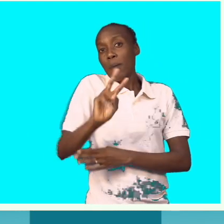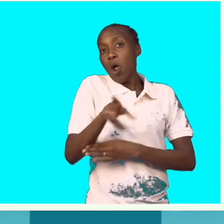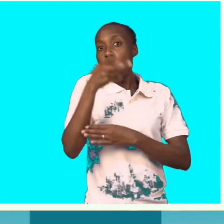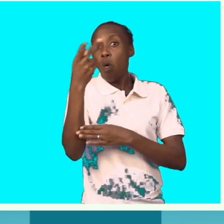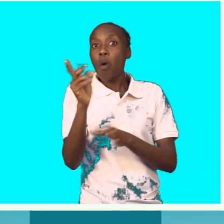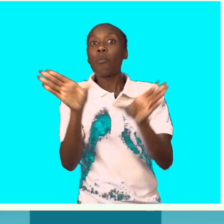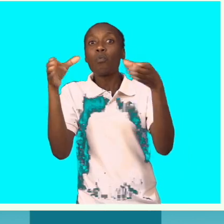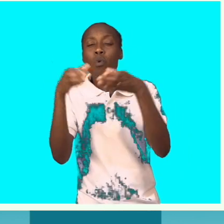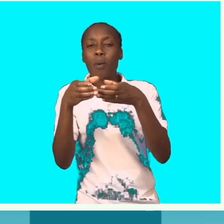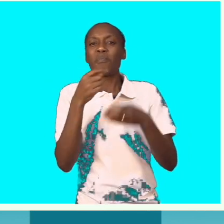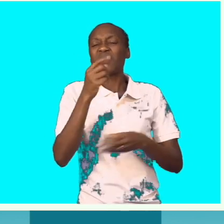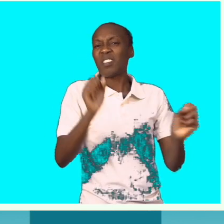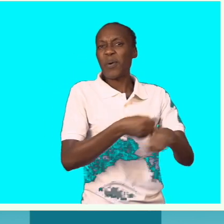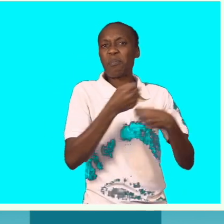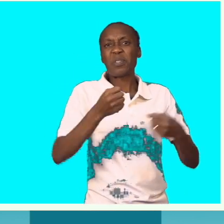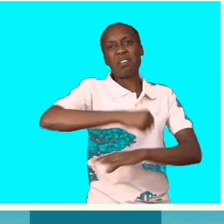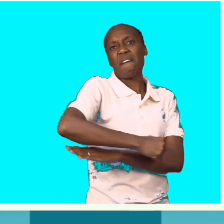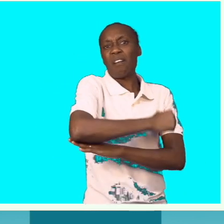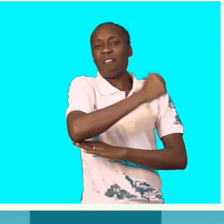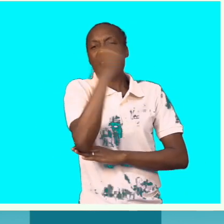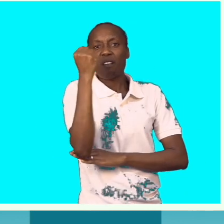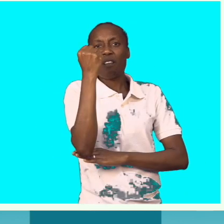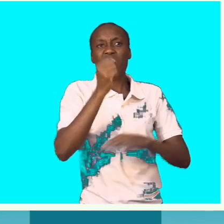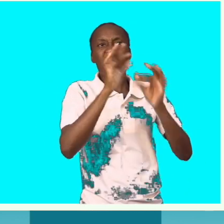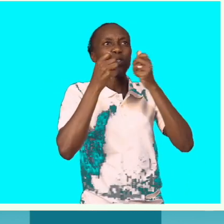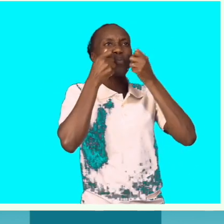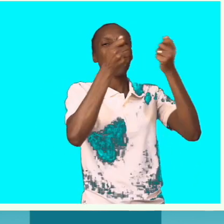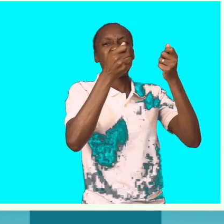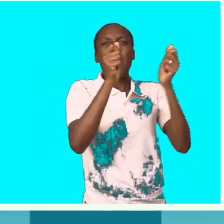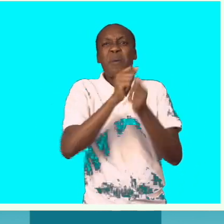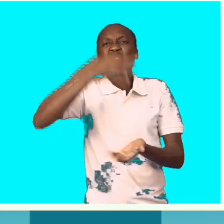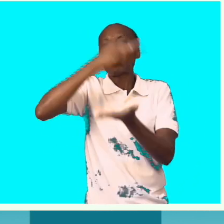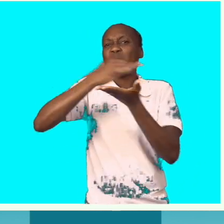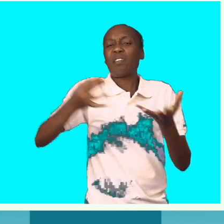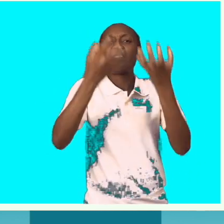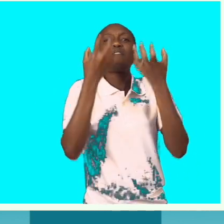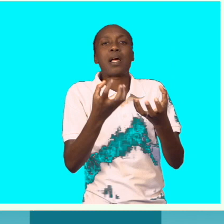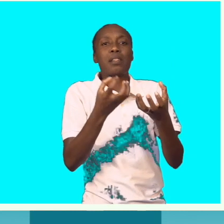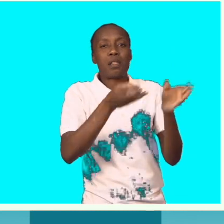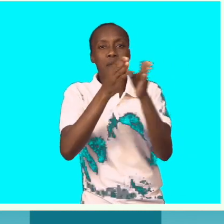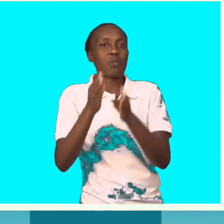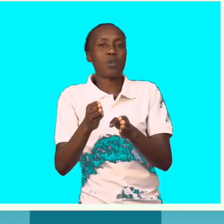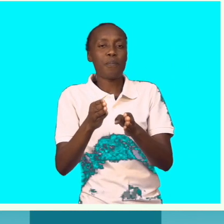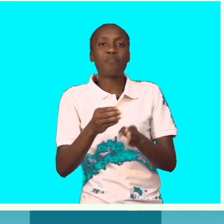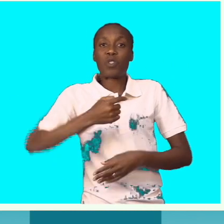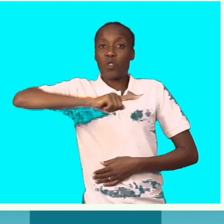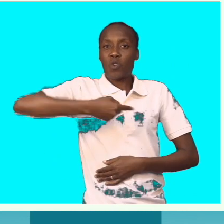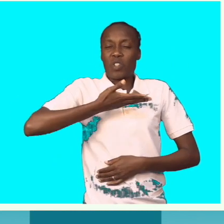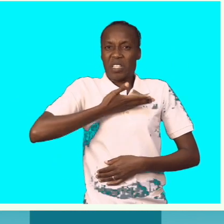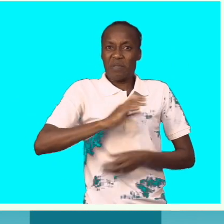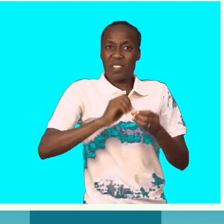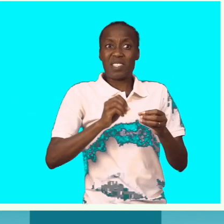bases sustentáveis para outros escalões. Porque não vale a pena, não adianta a gente ganhar títulos na formação, mas não temos qualidade de jogadores.